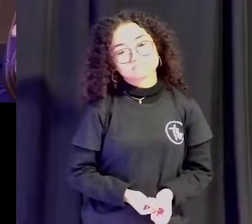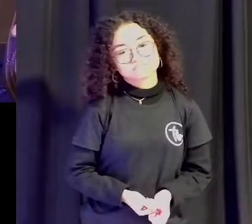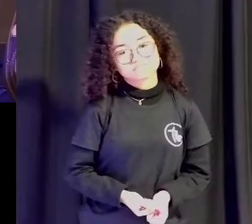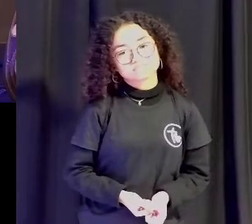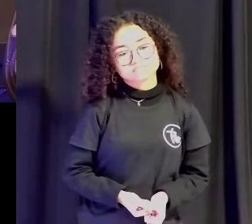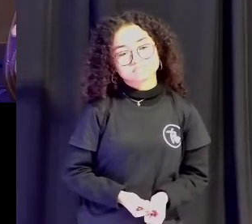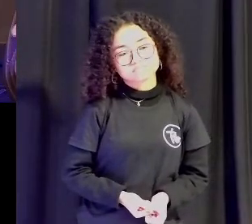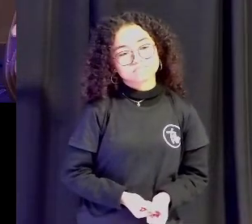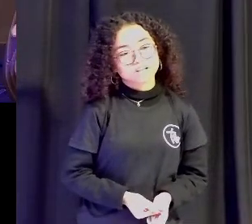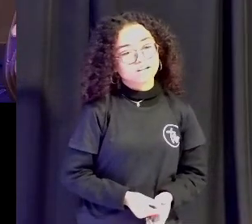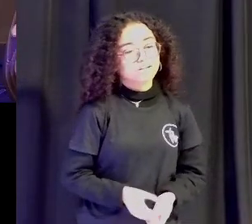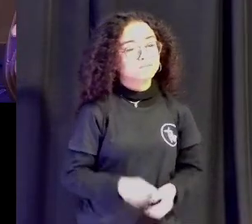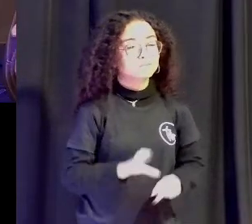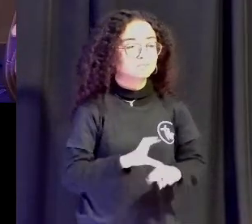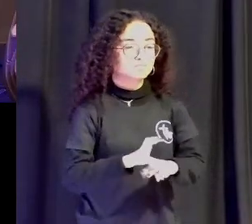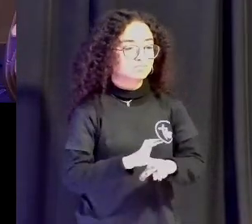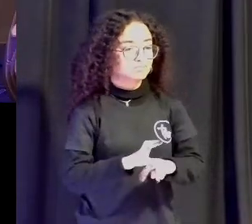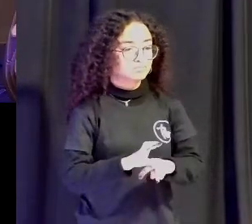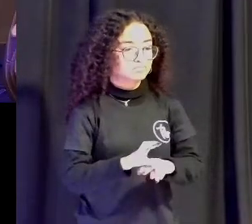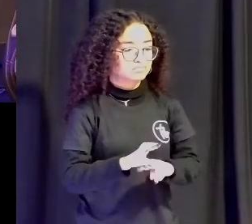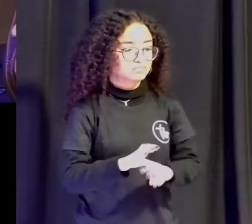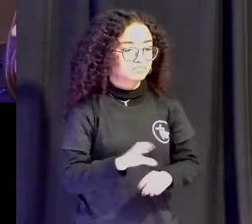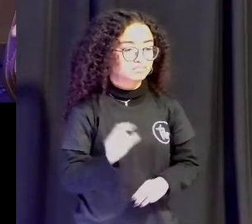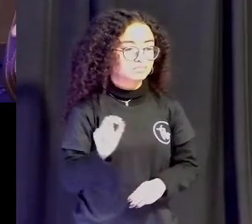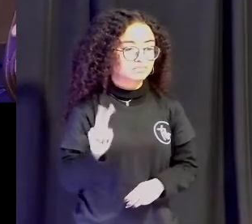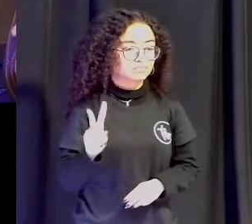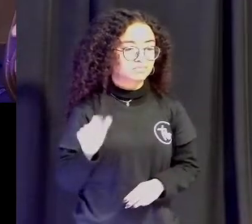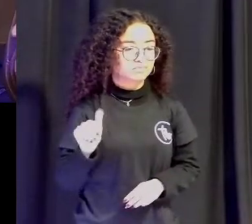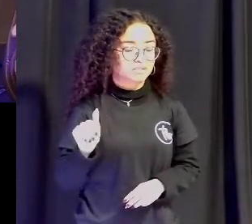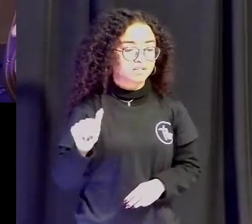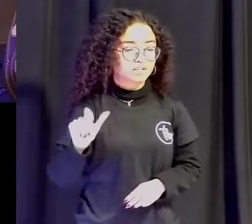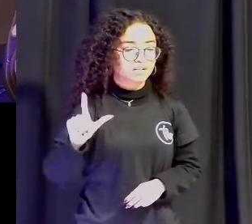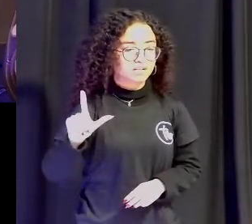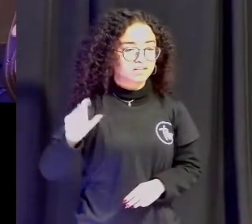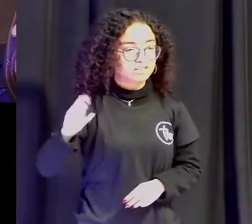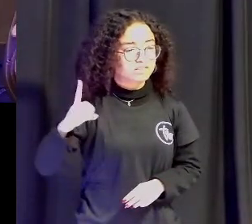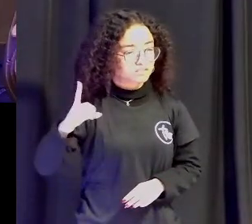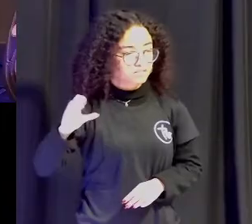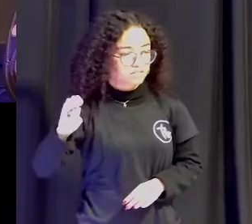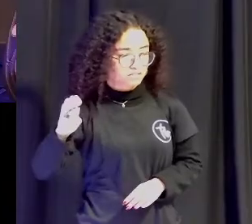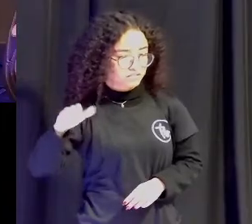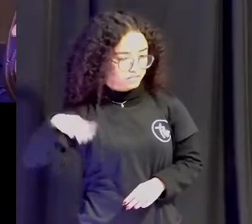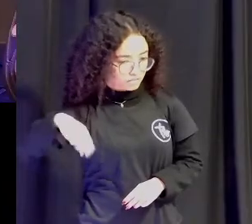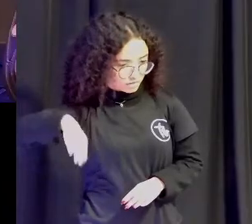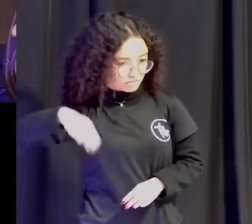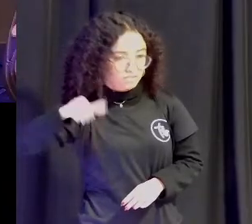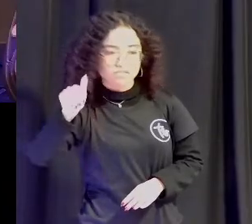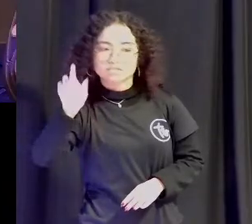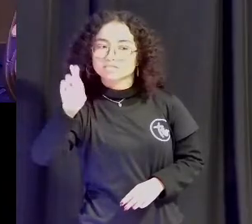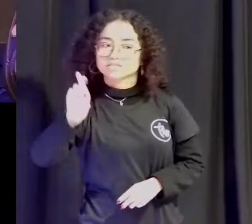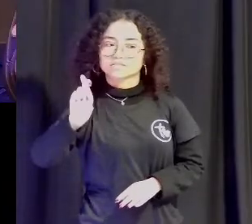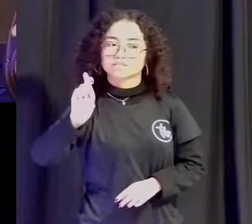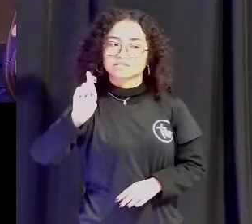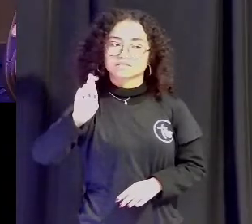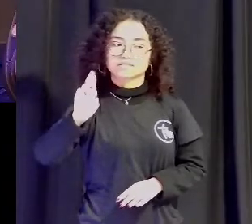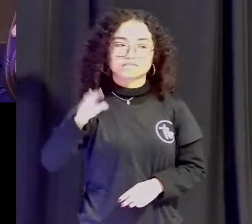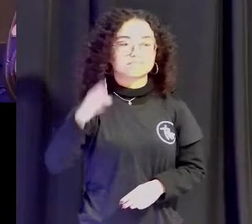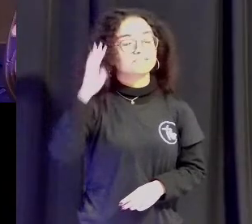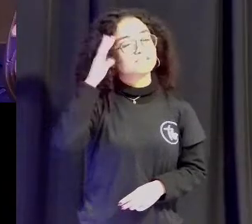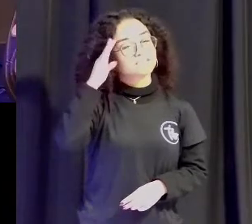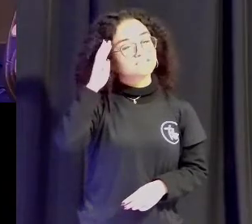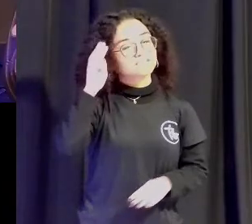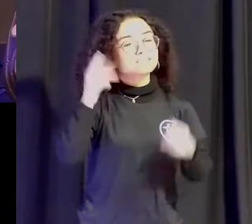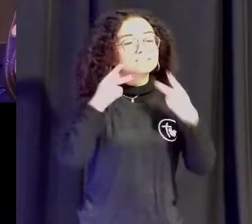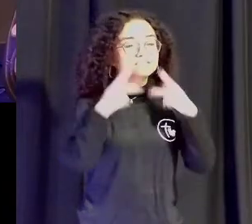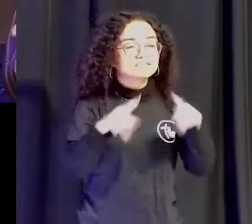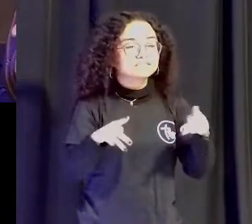O irmão Valdemar não sabia o que eu ia pregar aqui hoje, e ele fez o prelúdio.